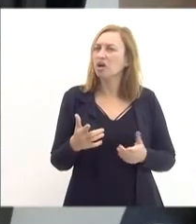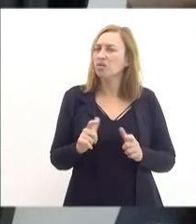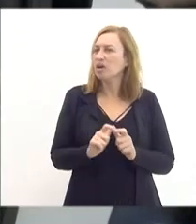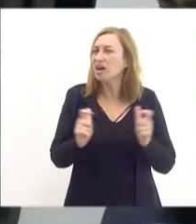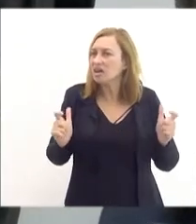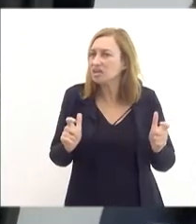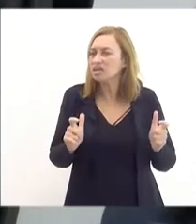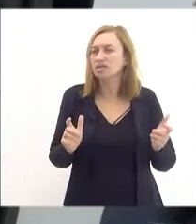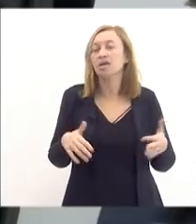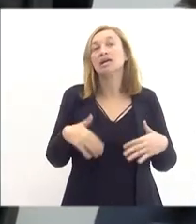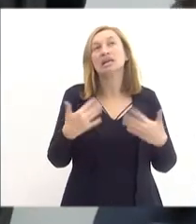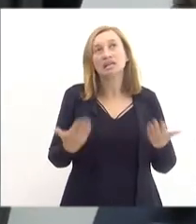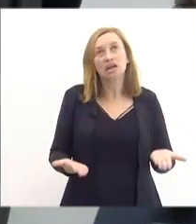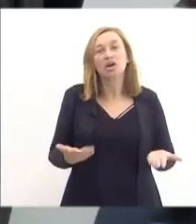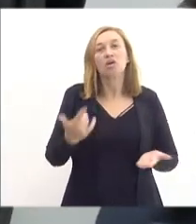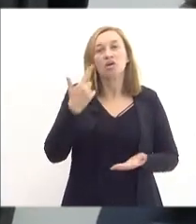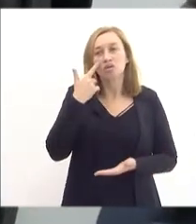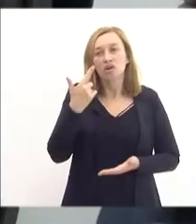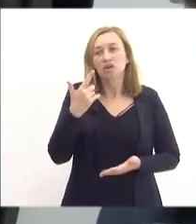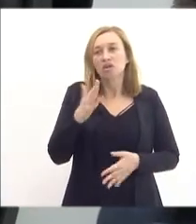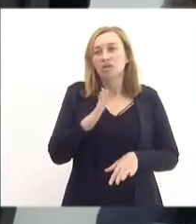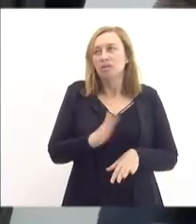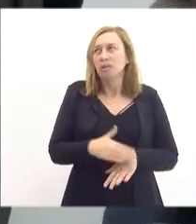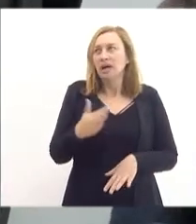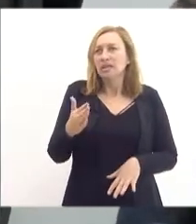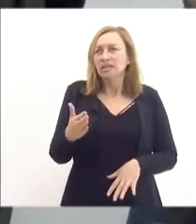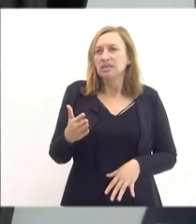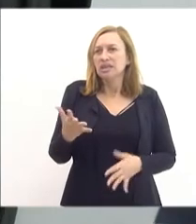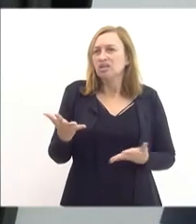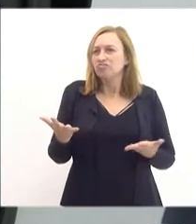Então, eu vejo isso mais como